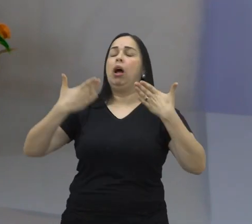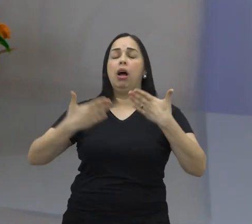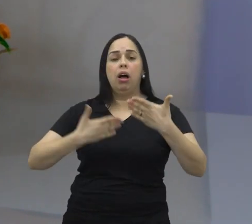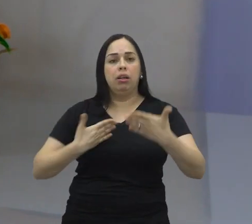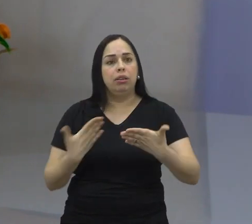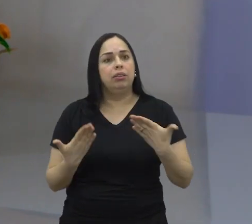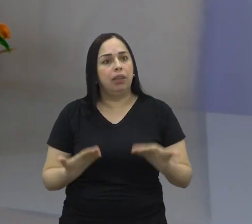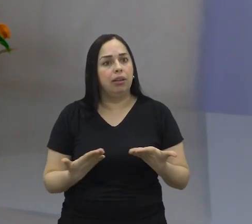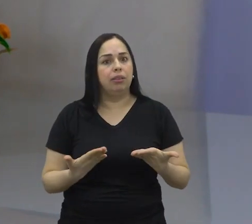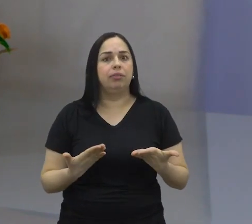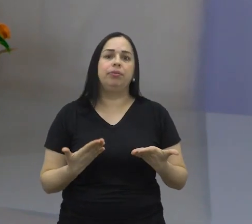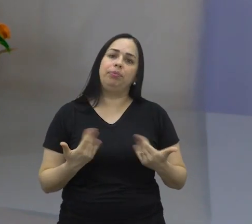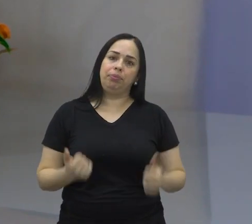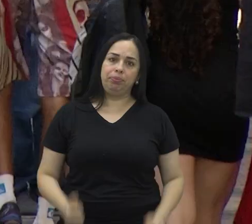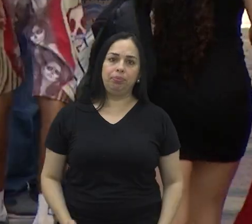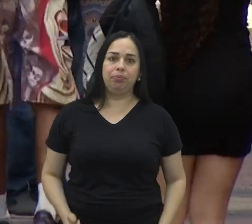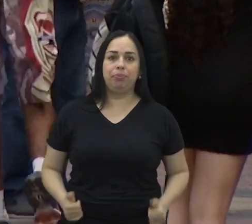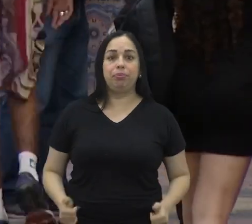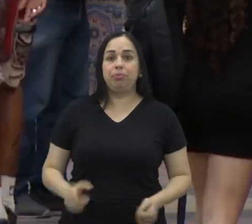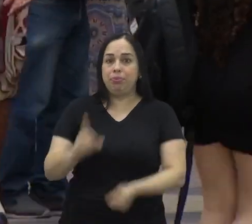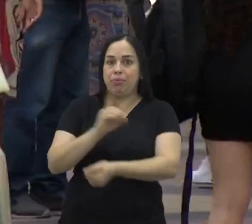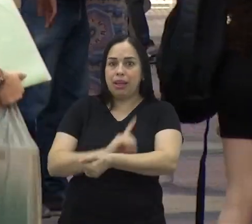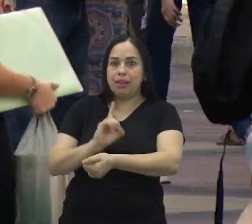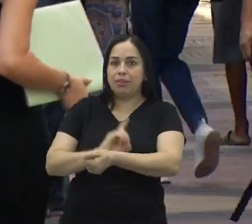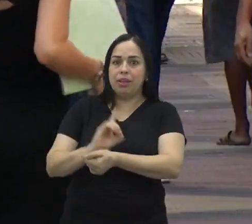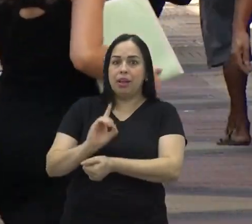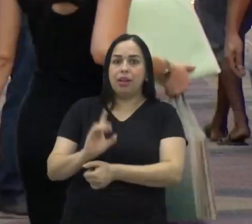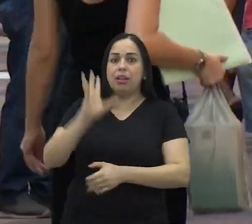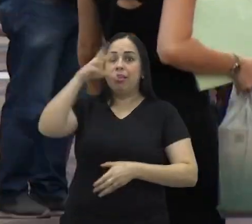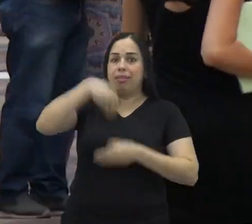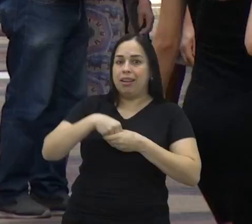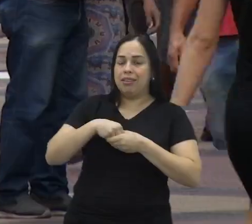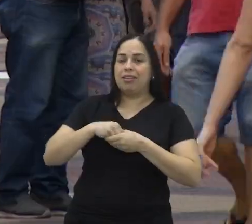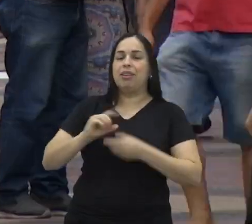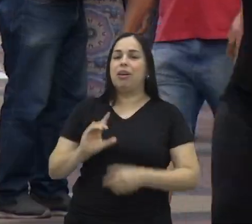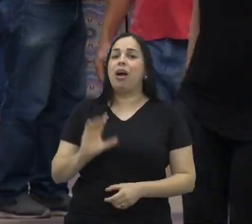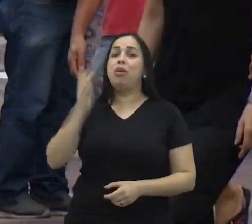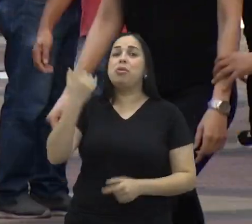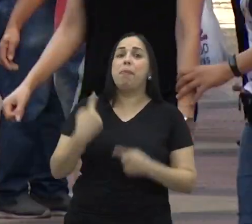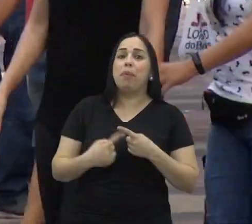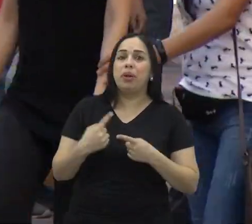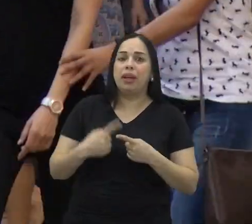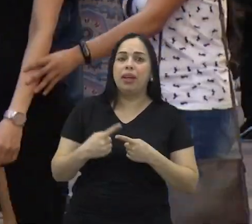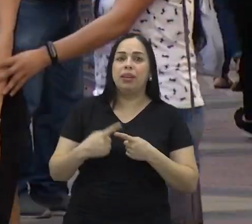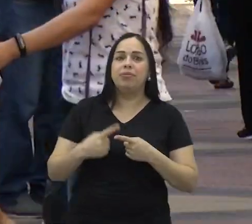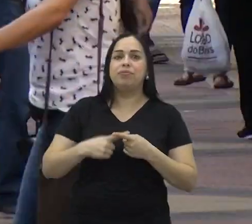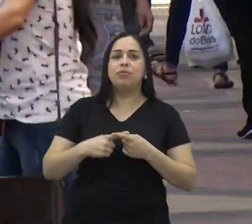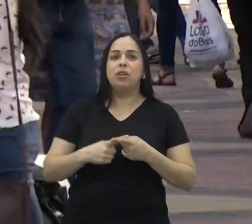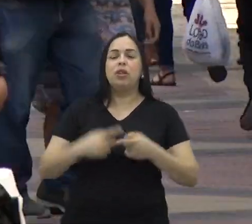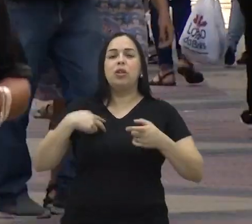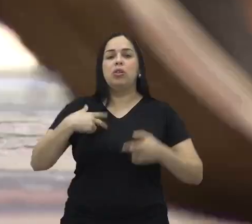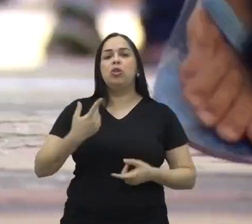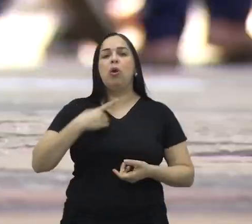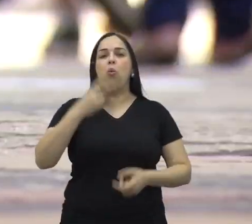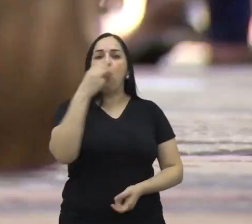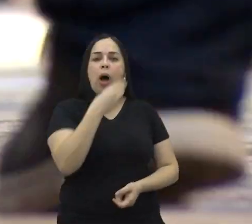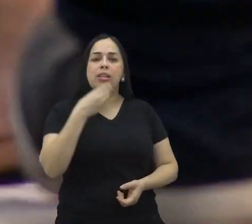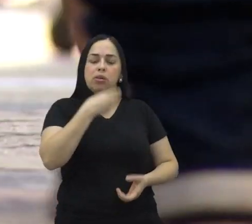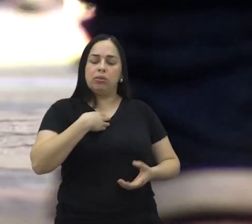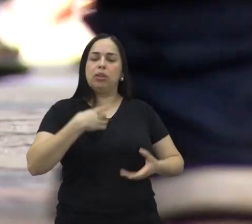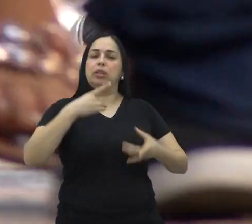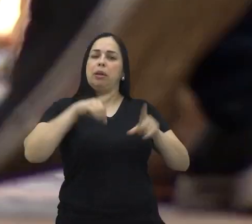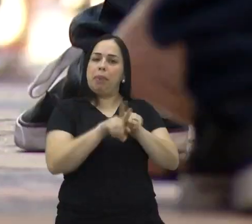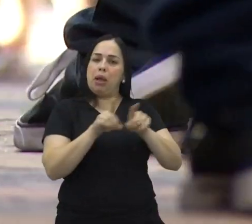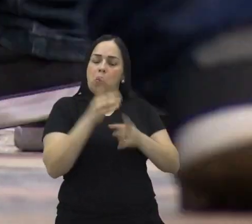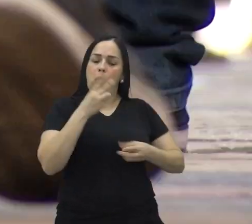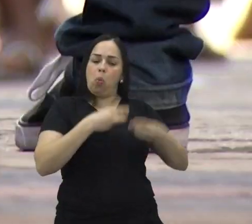que, ao longo, administrar. A diabetes é causada pela produção insuficiente ou má absorção de insulina,